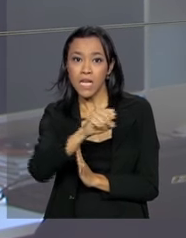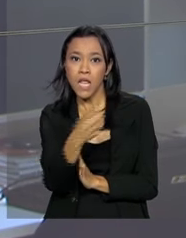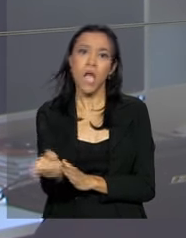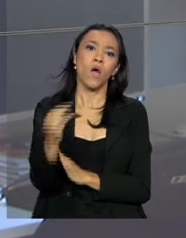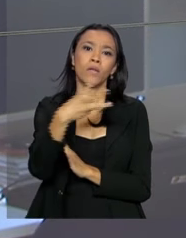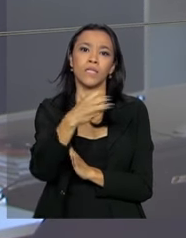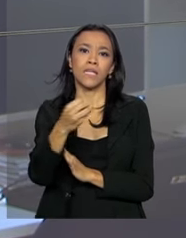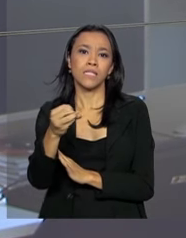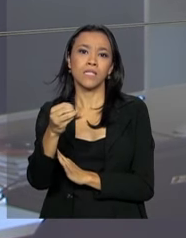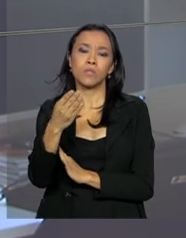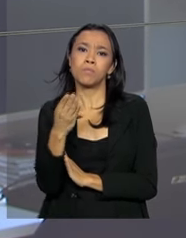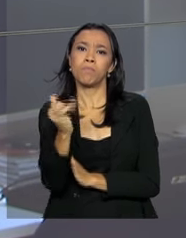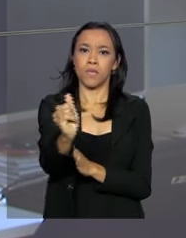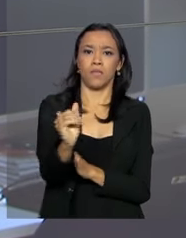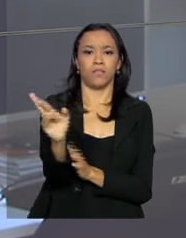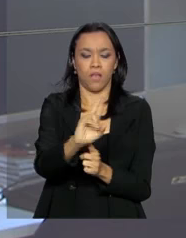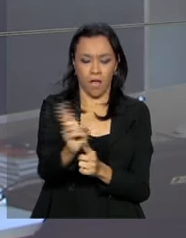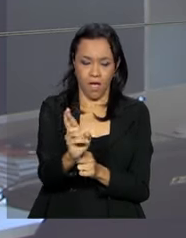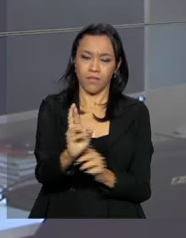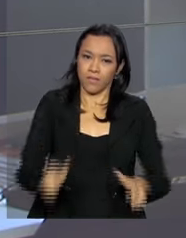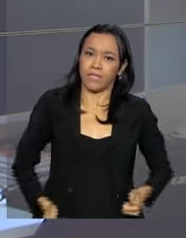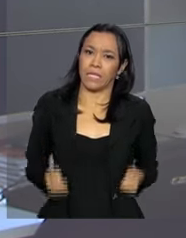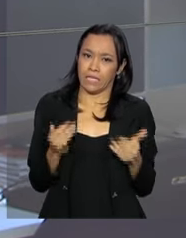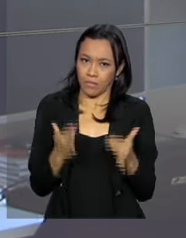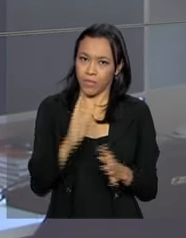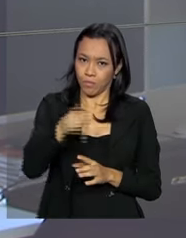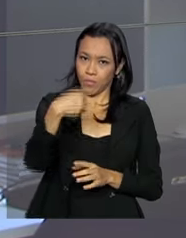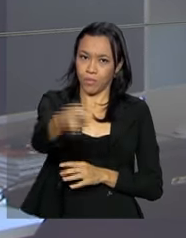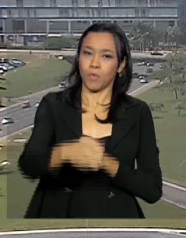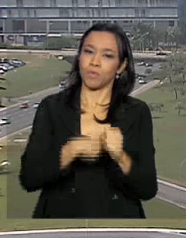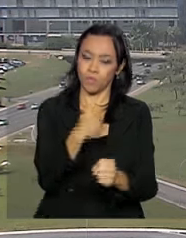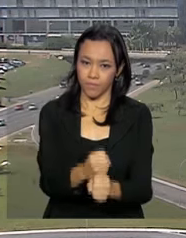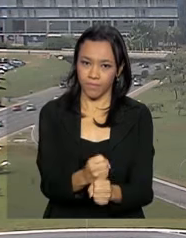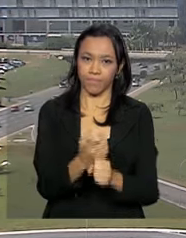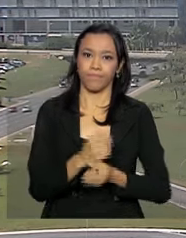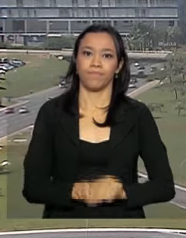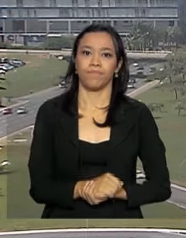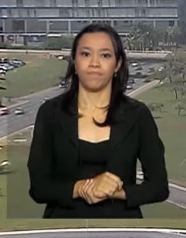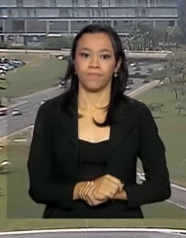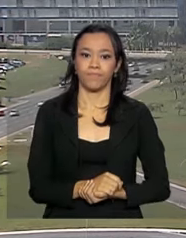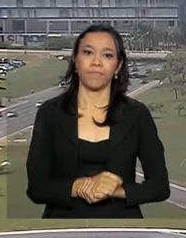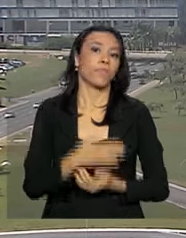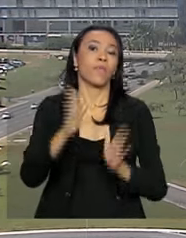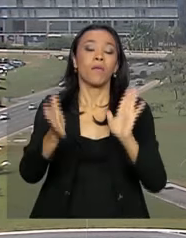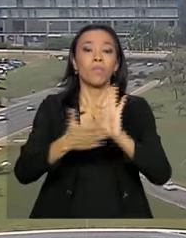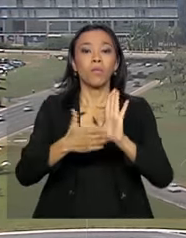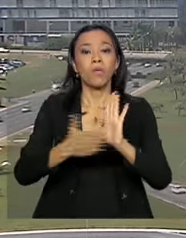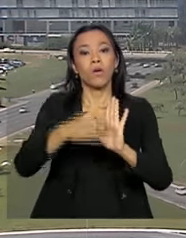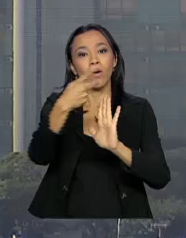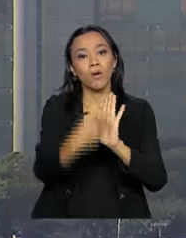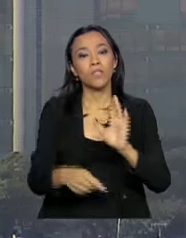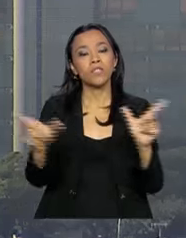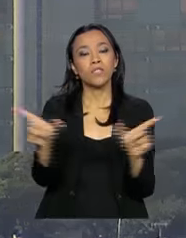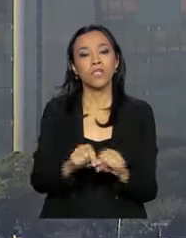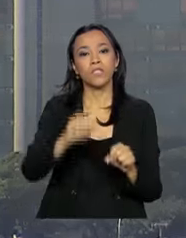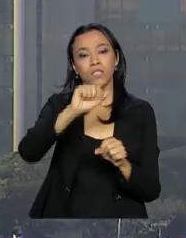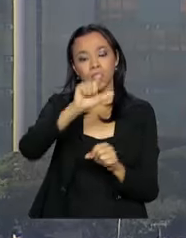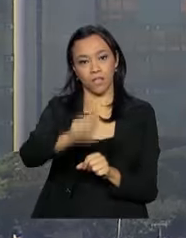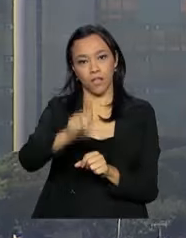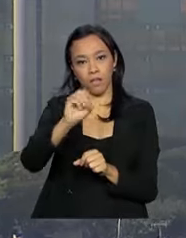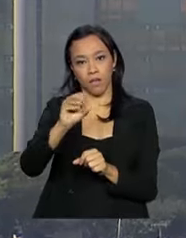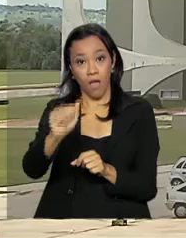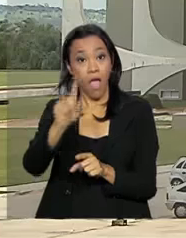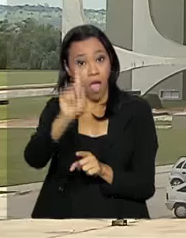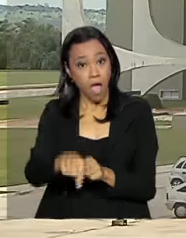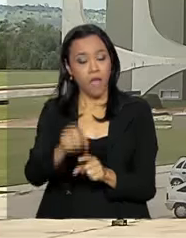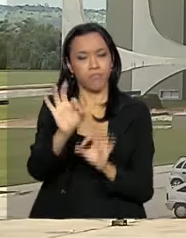em despesas para o ano que vem. Na proposta de lei orçamentária para 2017, o